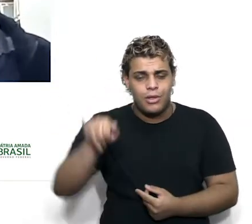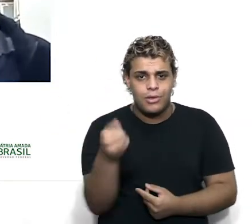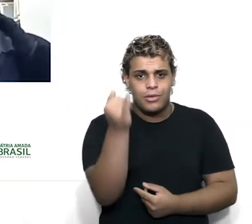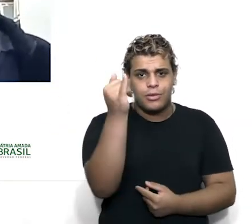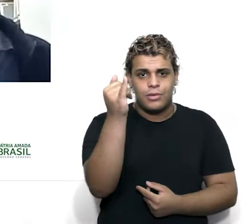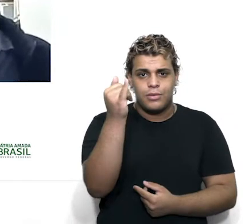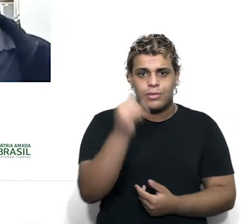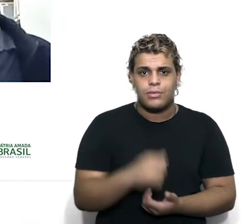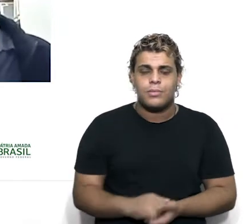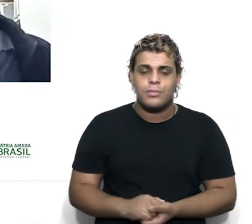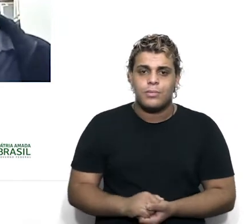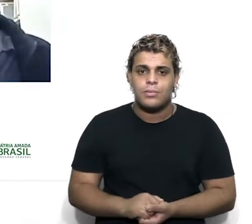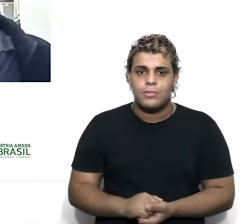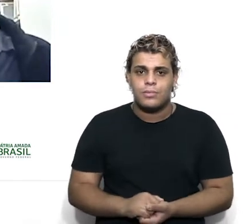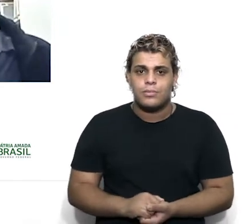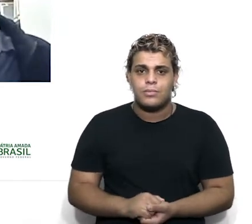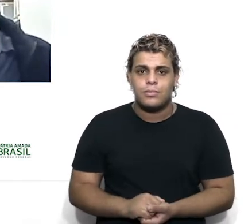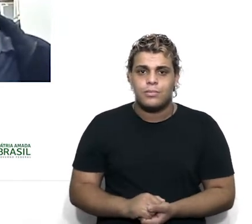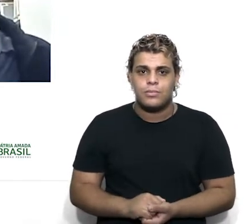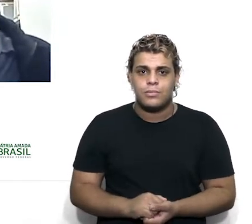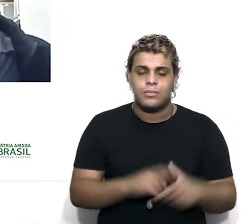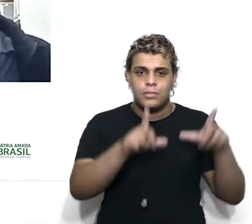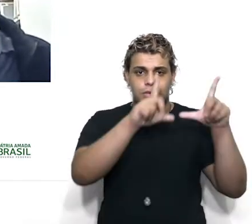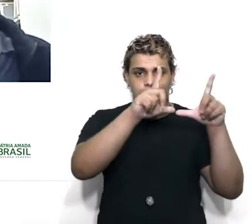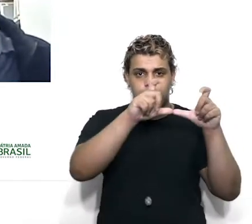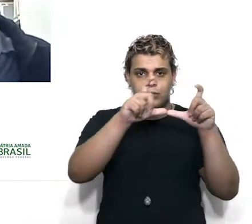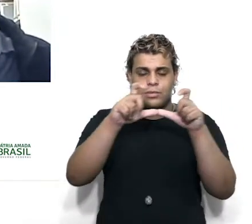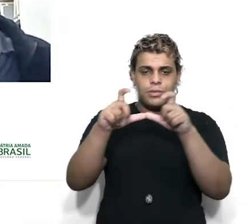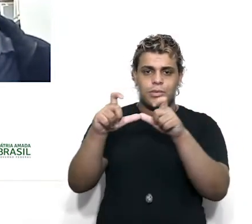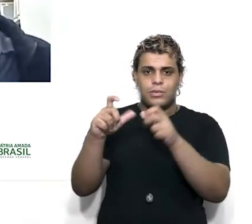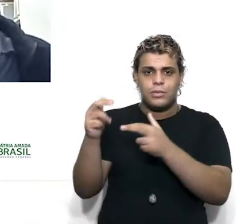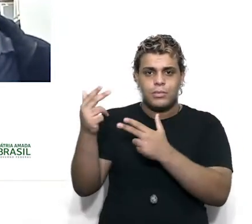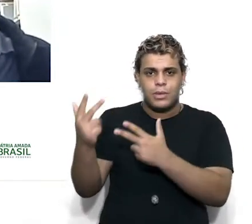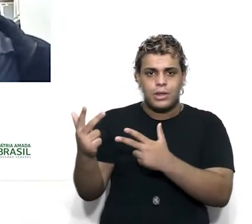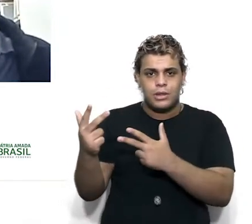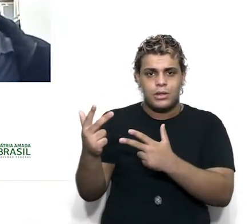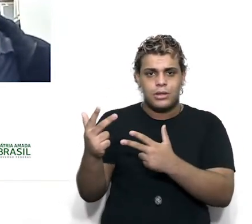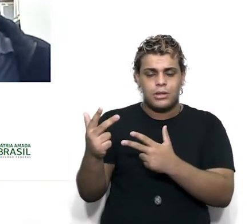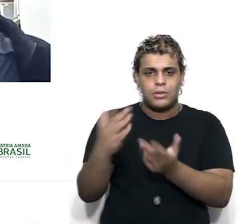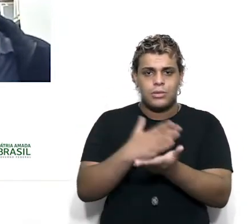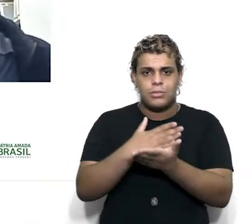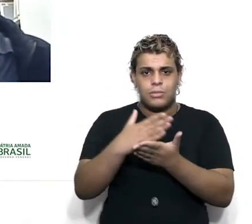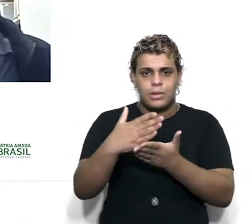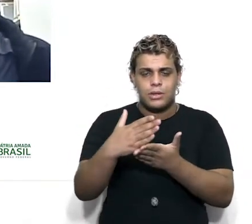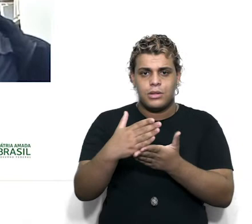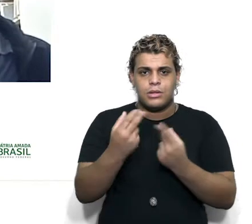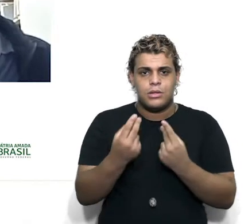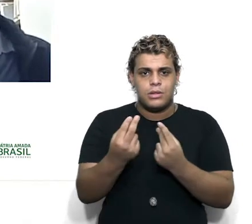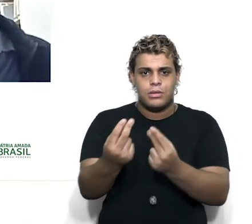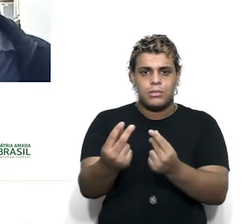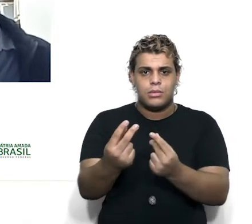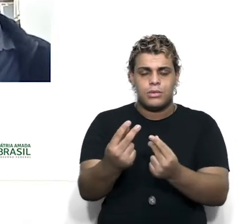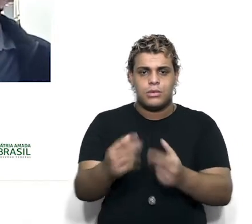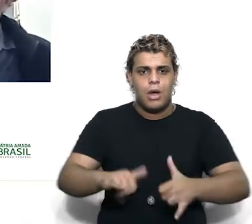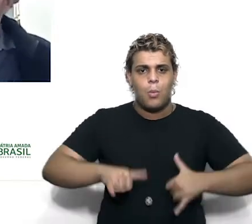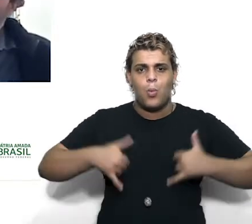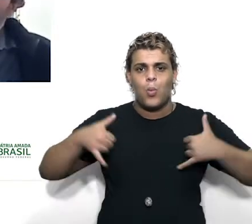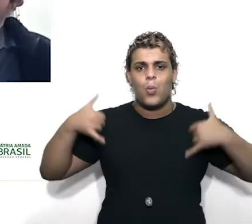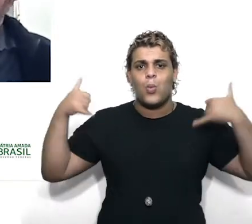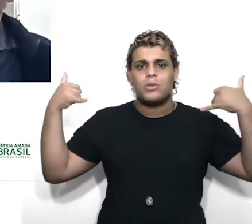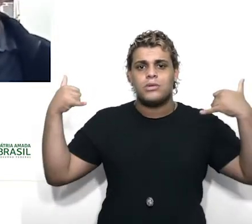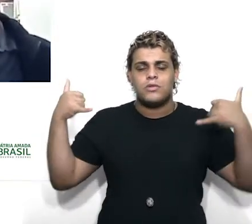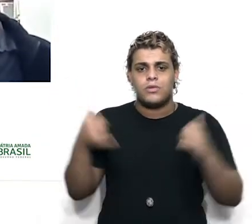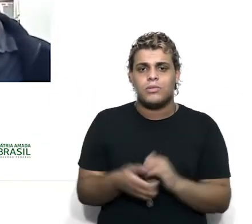a recomeçar. As viagens têm isso, parece que recomeçamos um novo ano sempre que regressamos com uma energia.